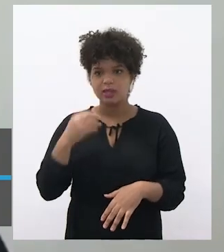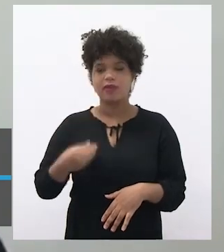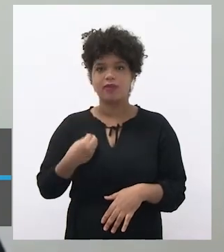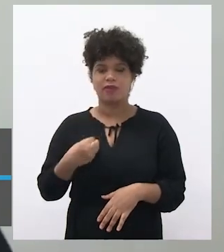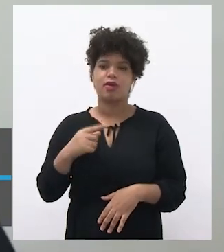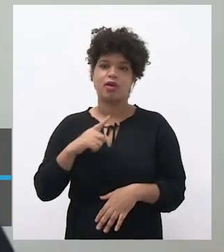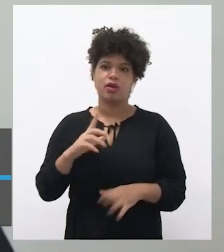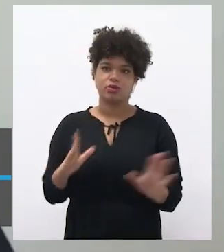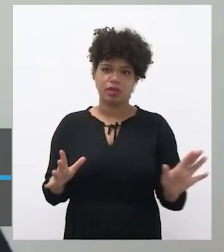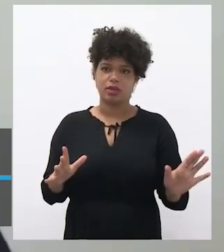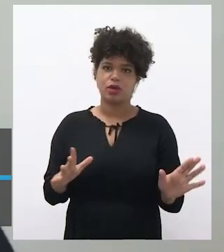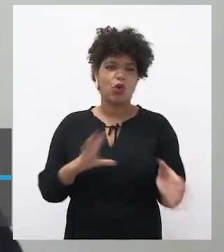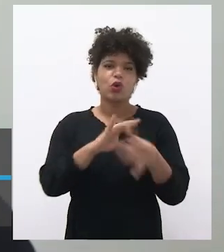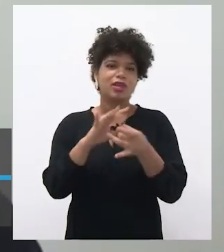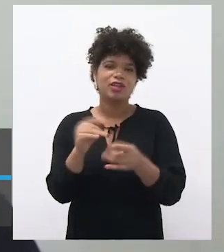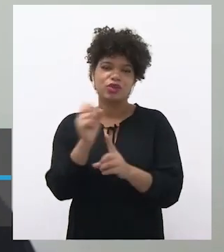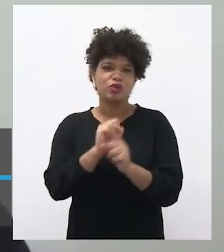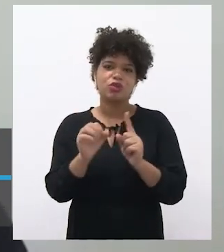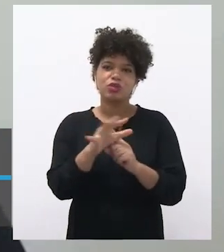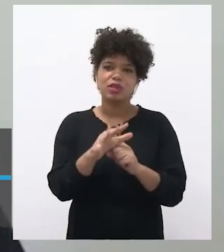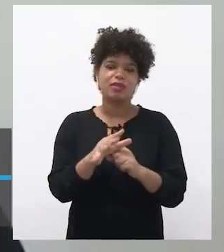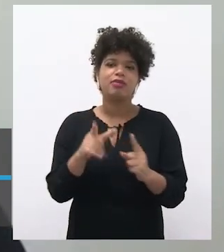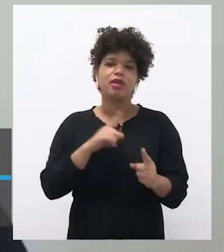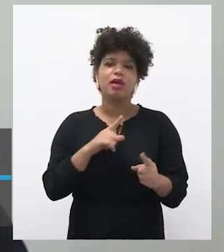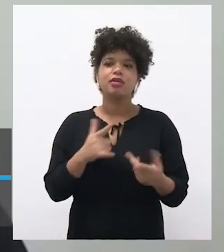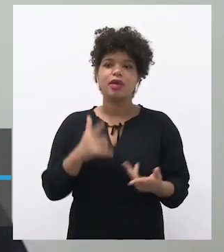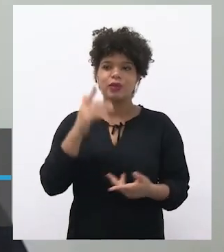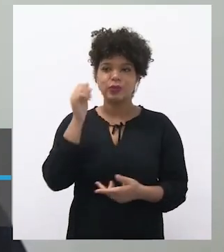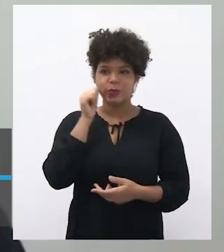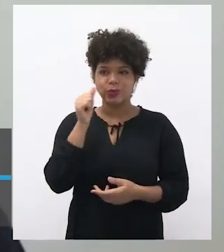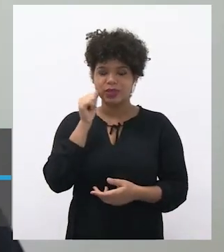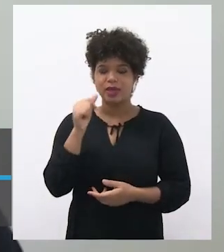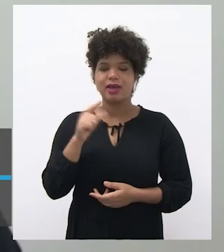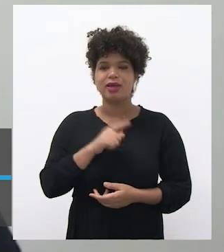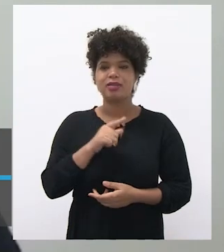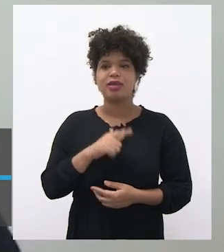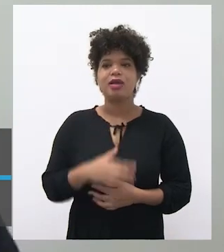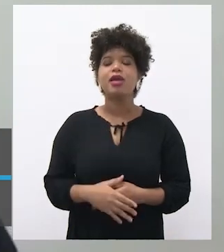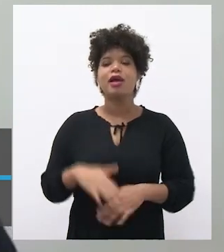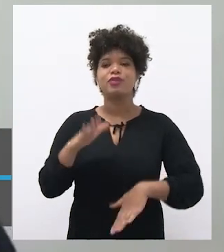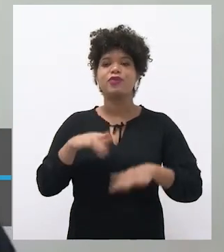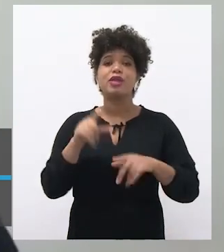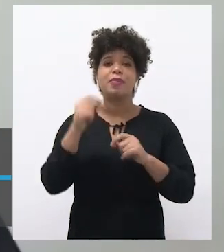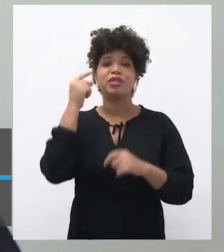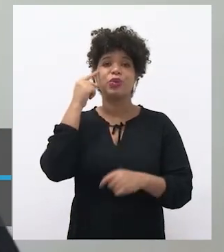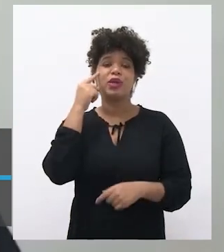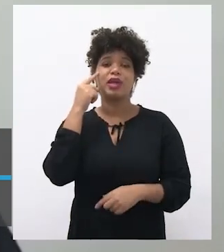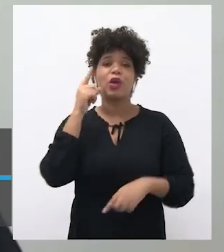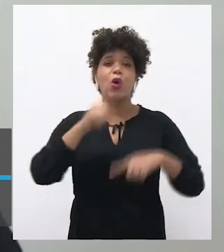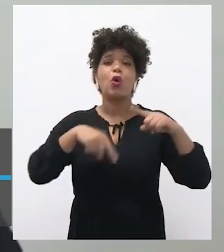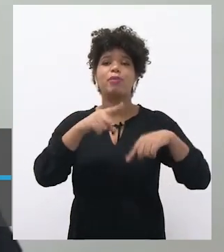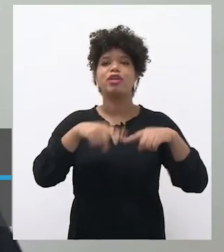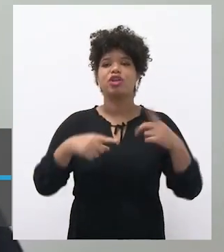e o aumento da pena da lesão corporal provocada no ambiente